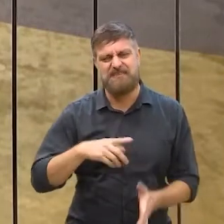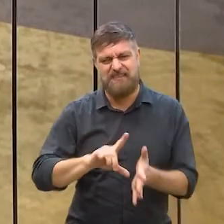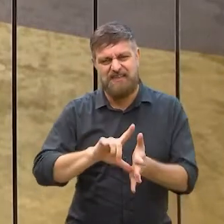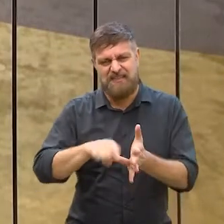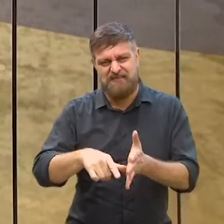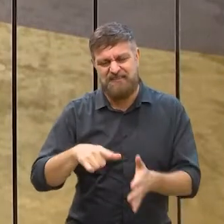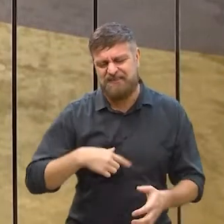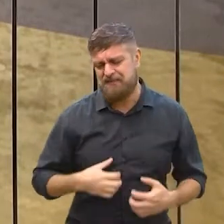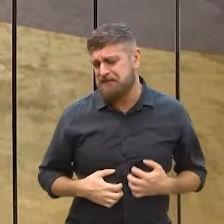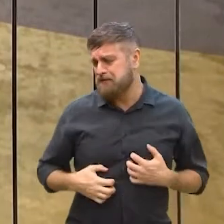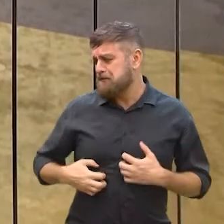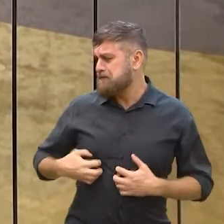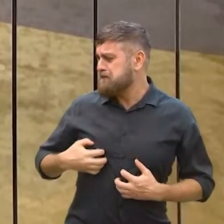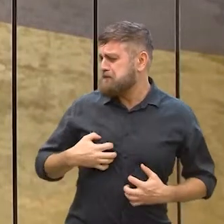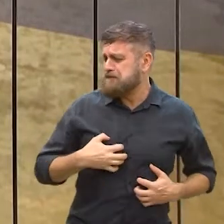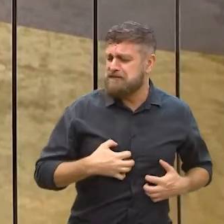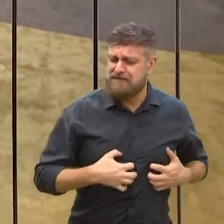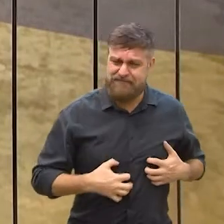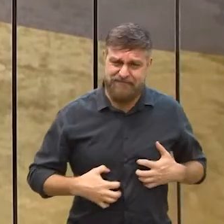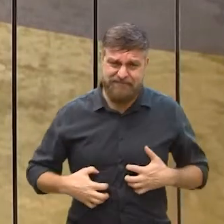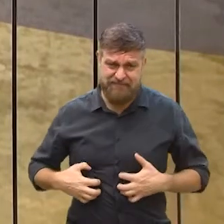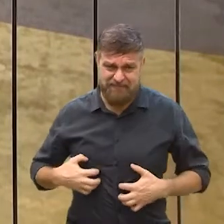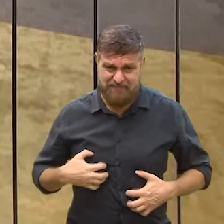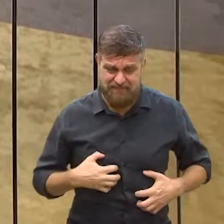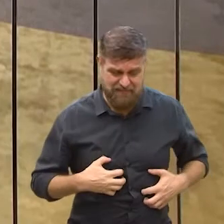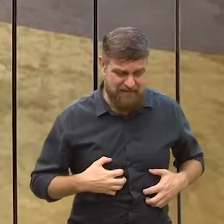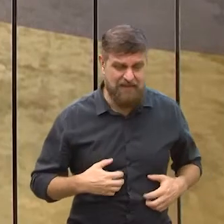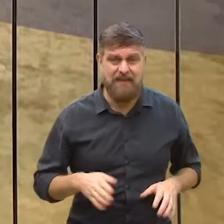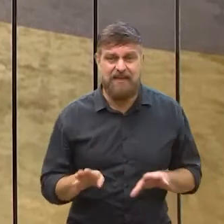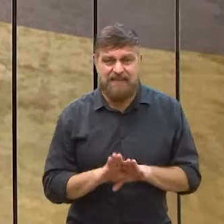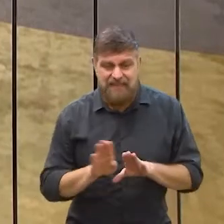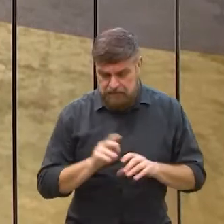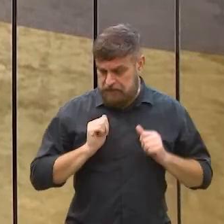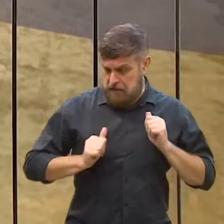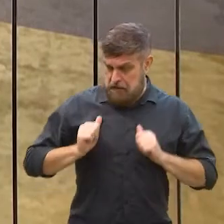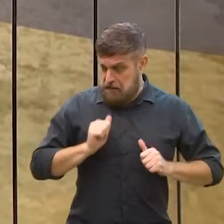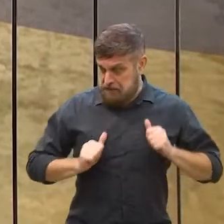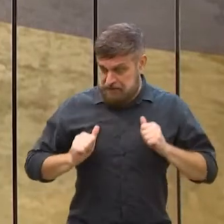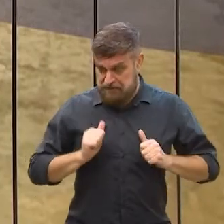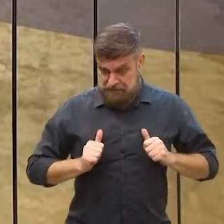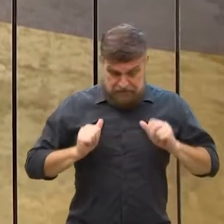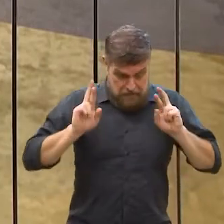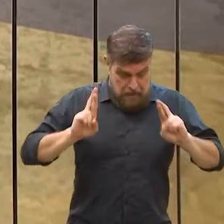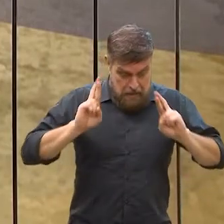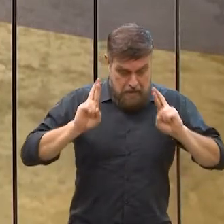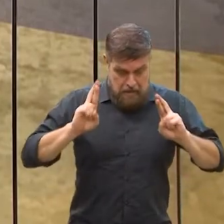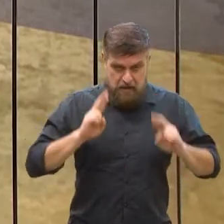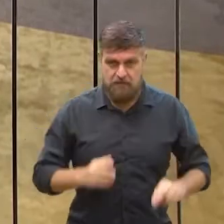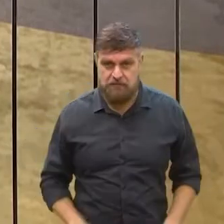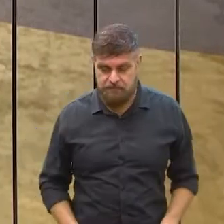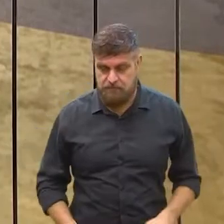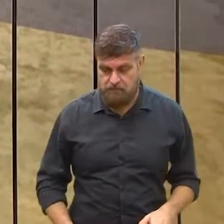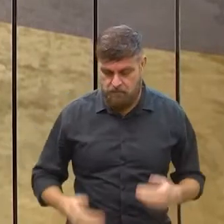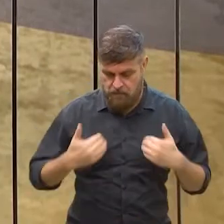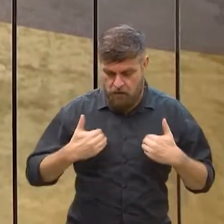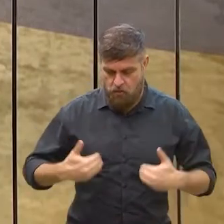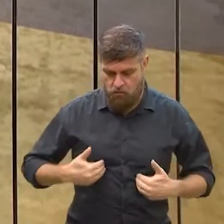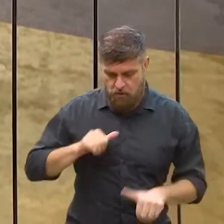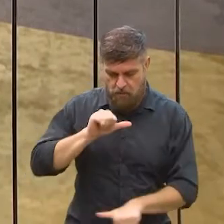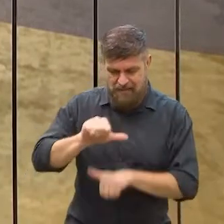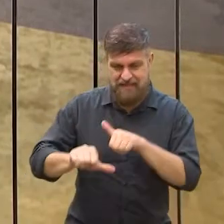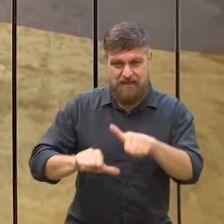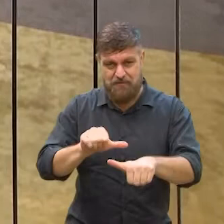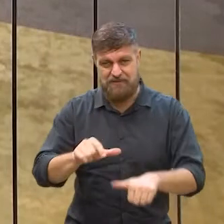tem desconforto, né? Eu acho que é muita ansiedade, é muita expectativa, é uma grande metamorfose. Eu estou passando